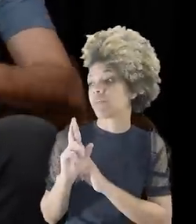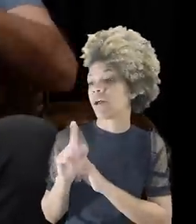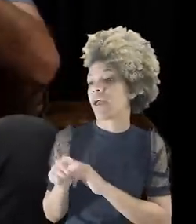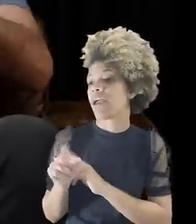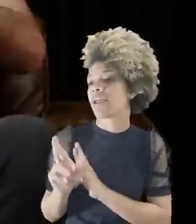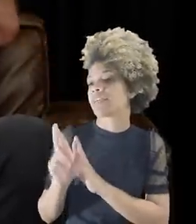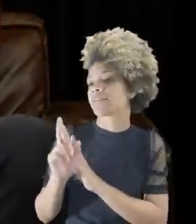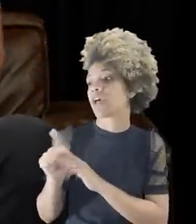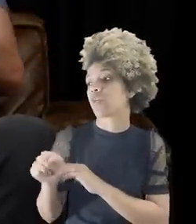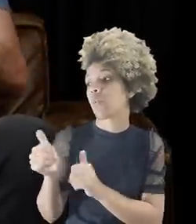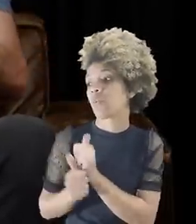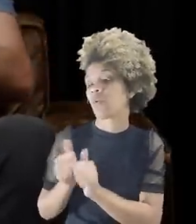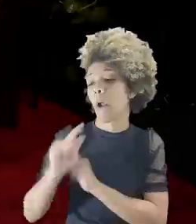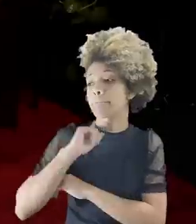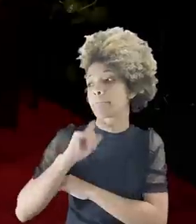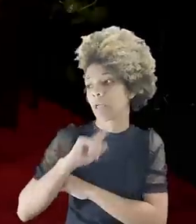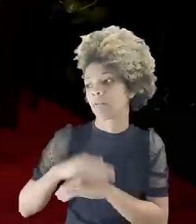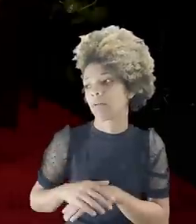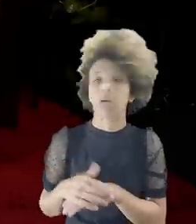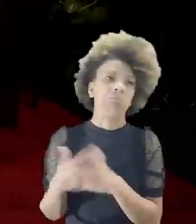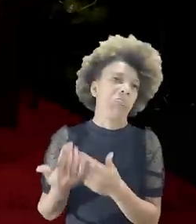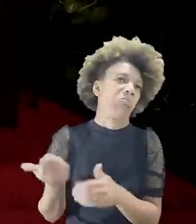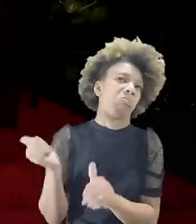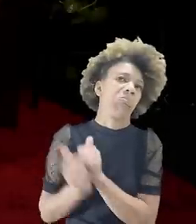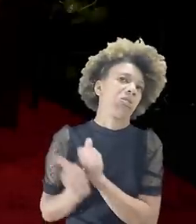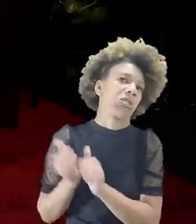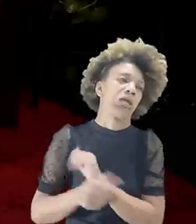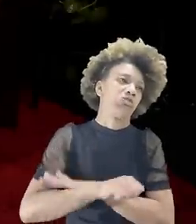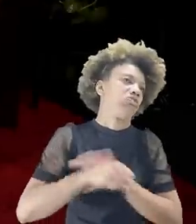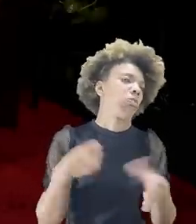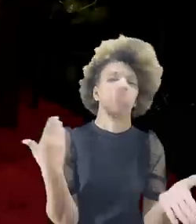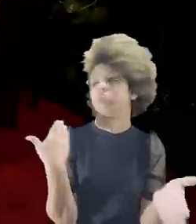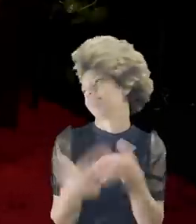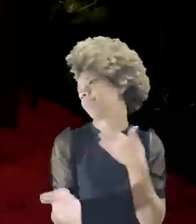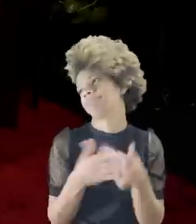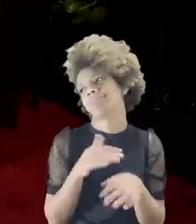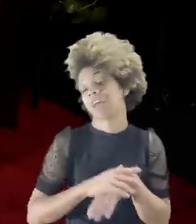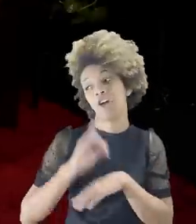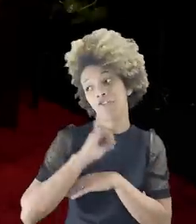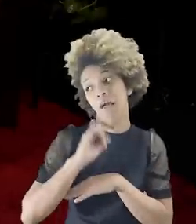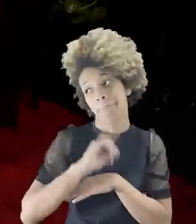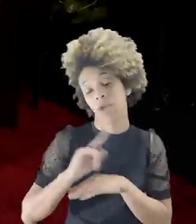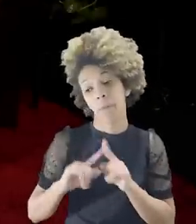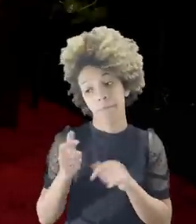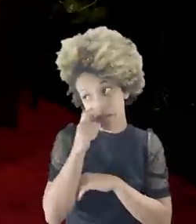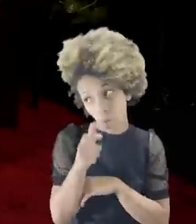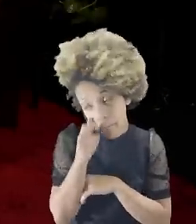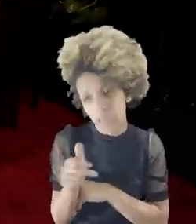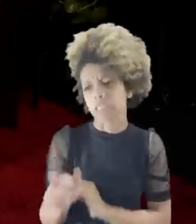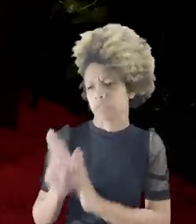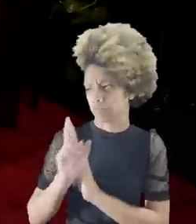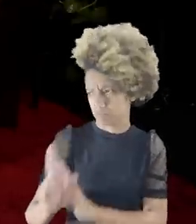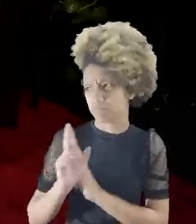ele é torcedor do Flamengo Então você é basquete futebol não importa é Flamengo Então mas acompanha